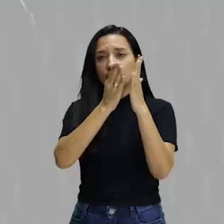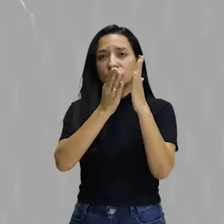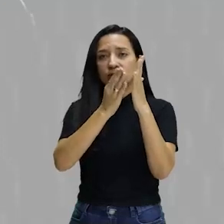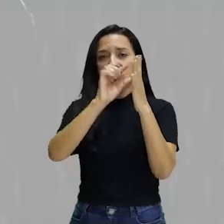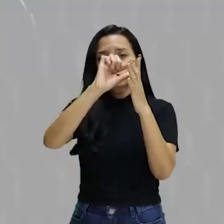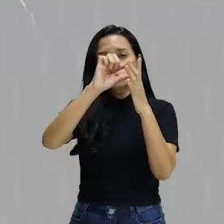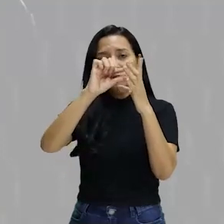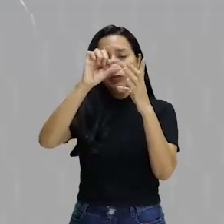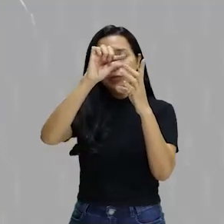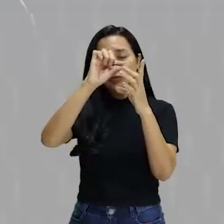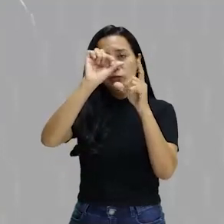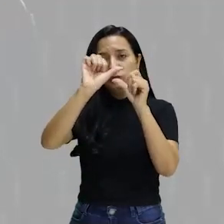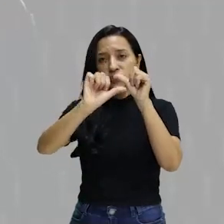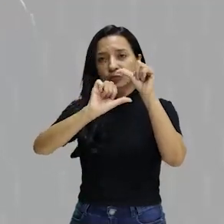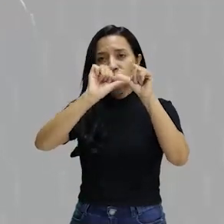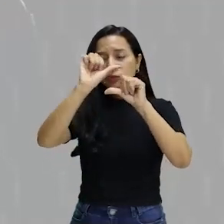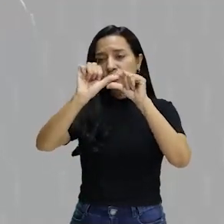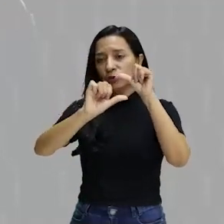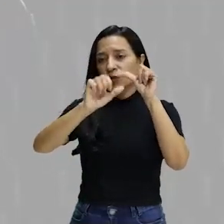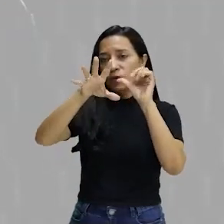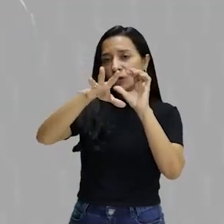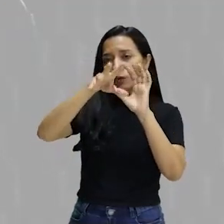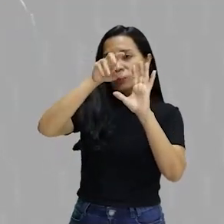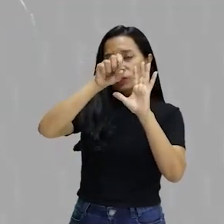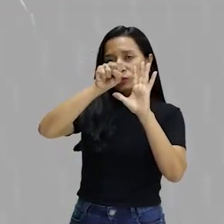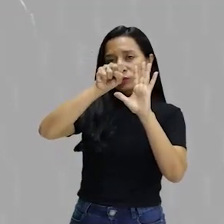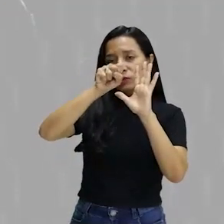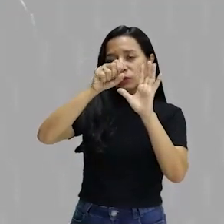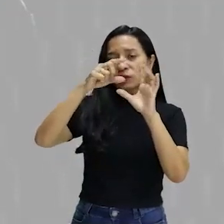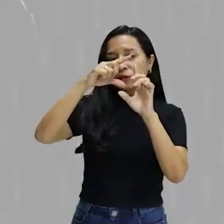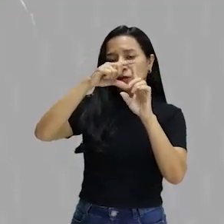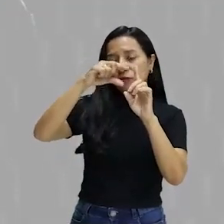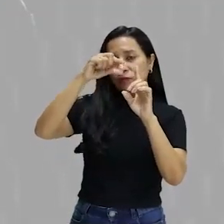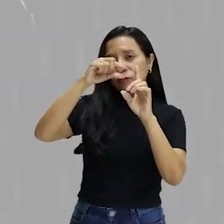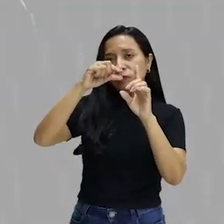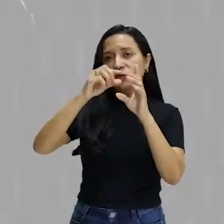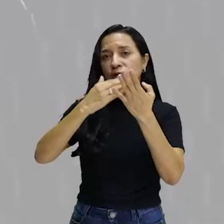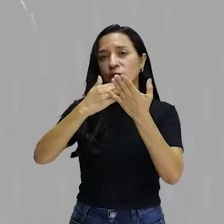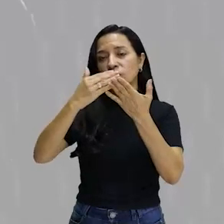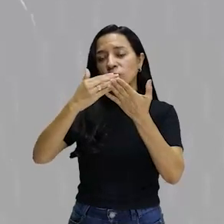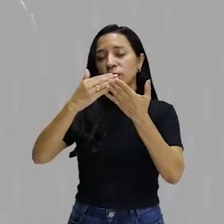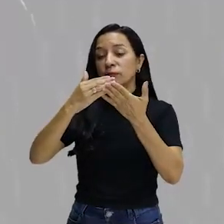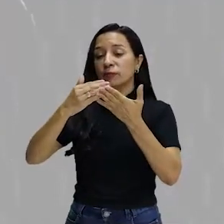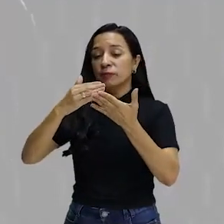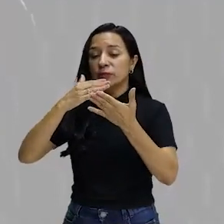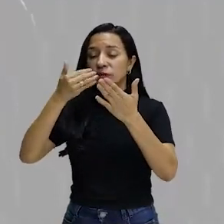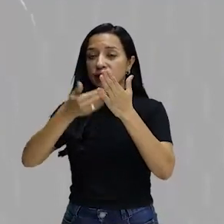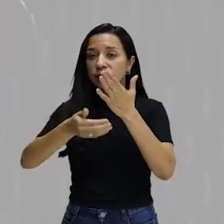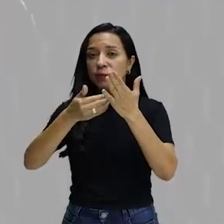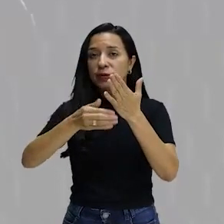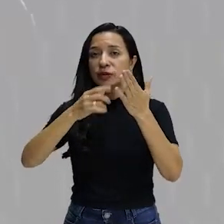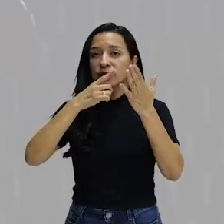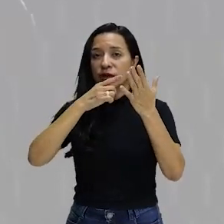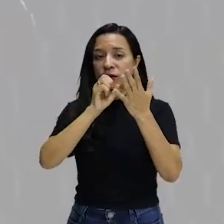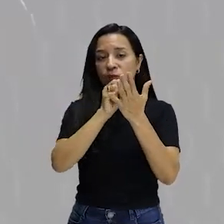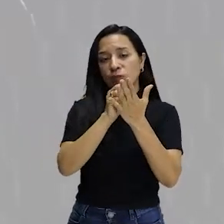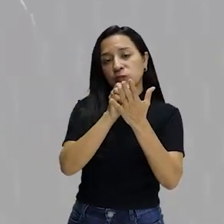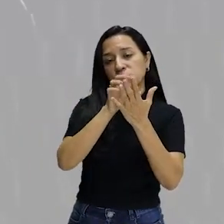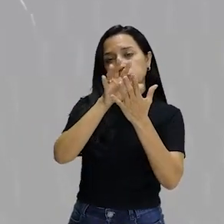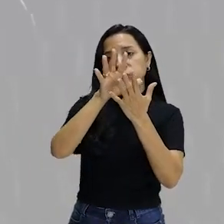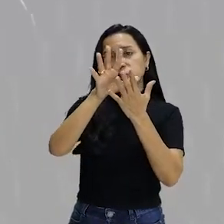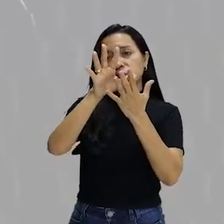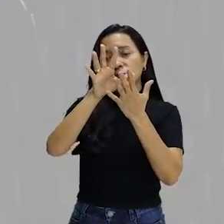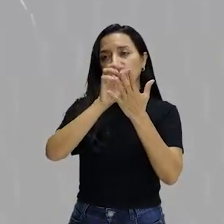durante o processo de trocas gasosas, a folha ela começa a perder água por meio da transpiração.